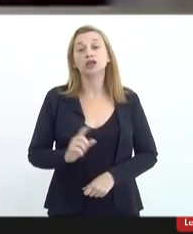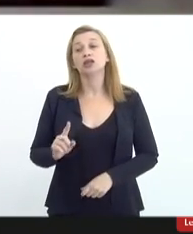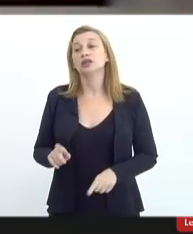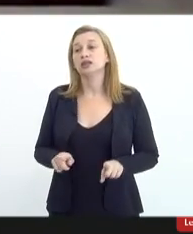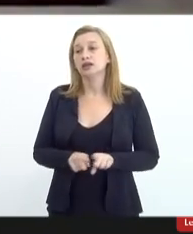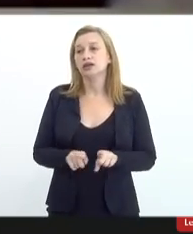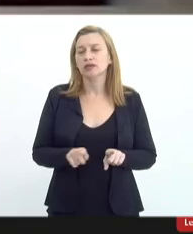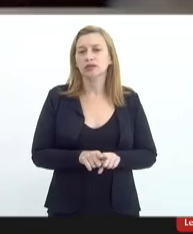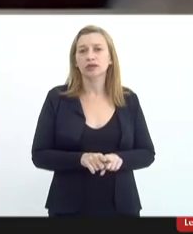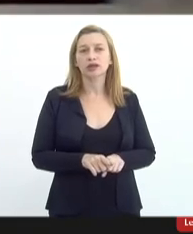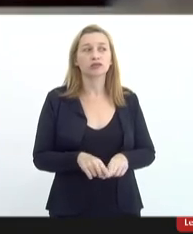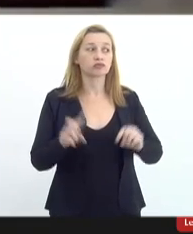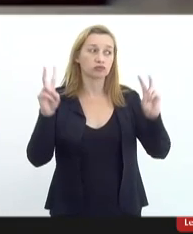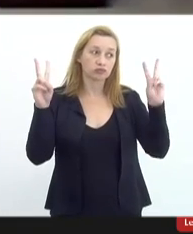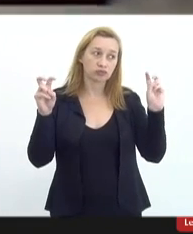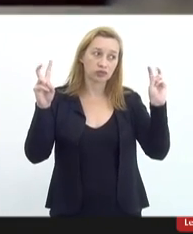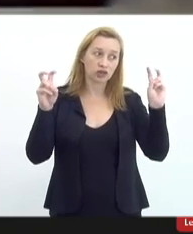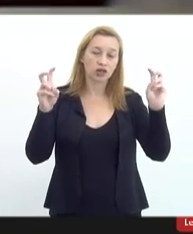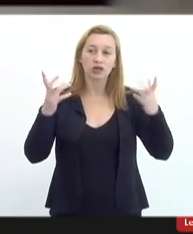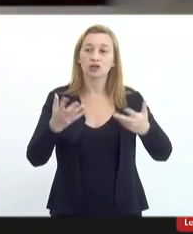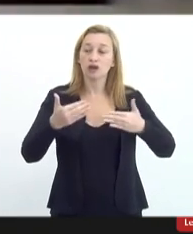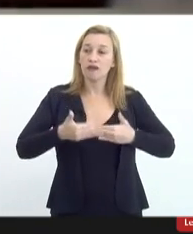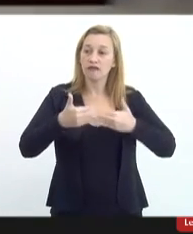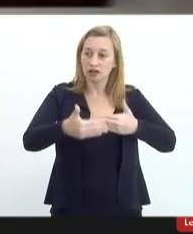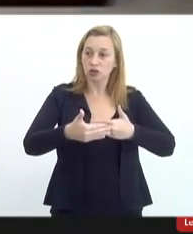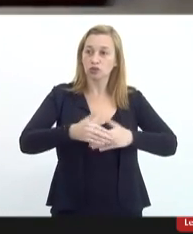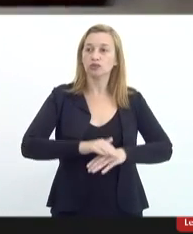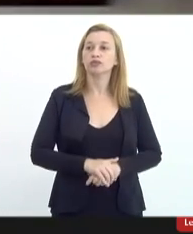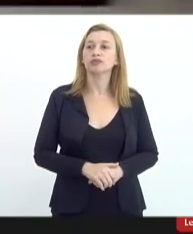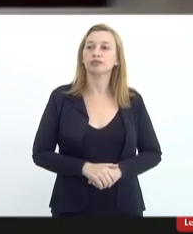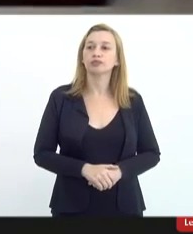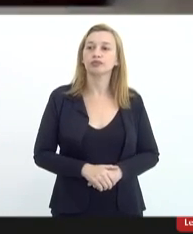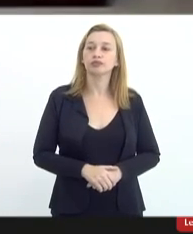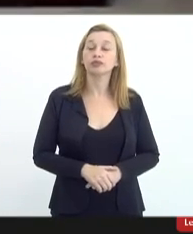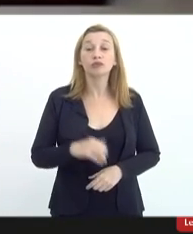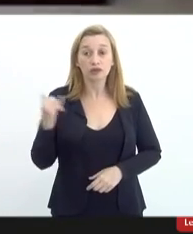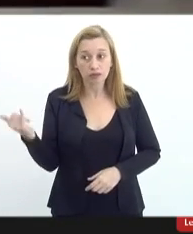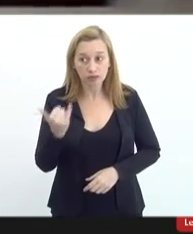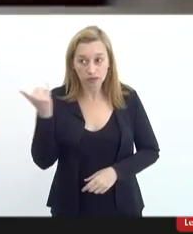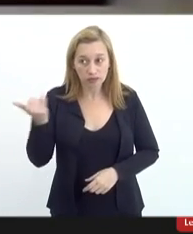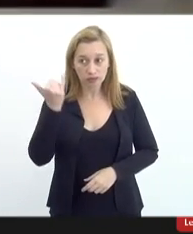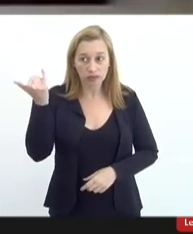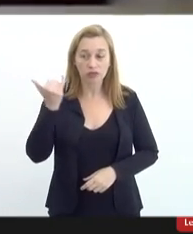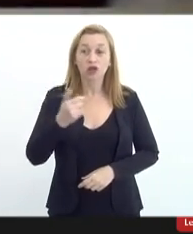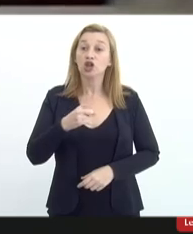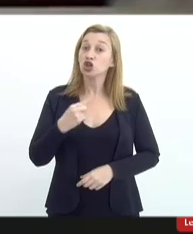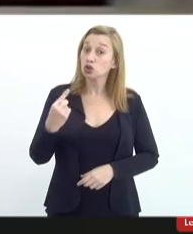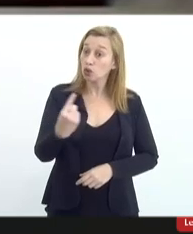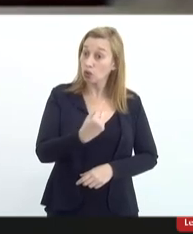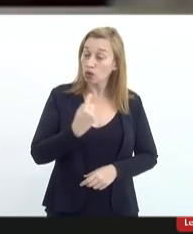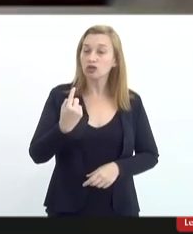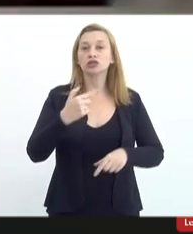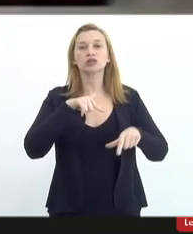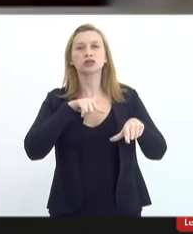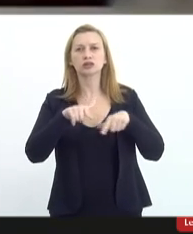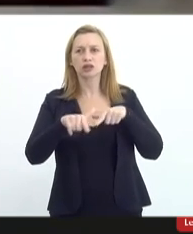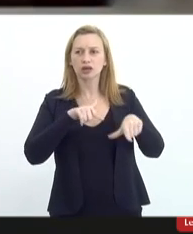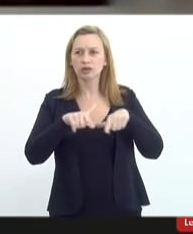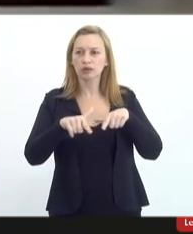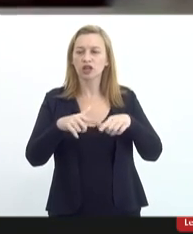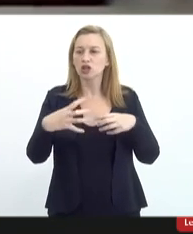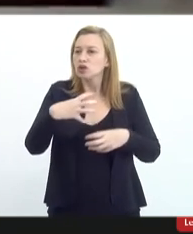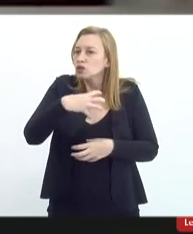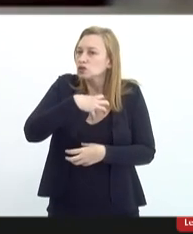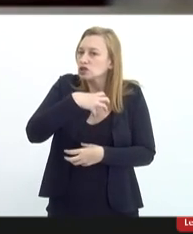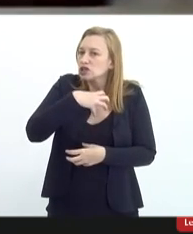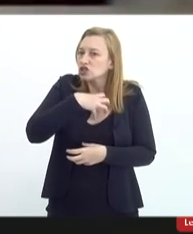em termos de avanço, é importantíssimo que nós trabalhemos no sentido